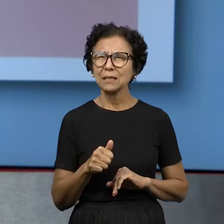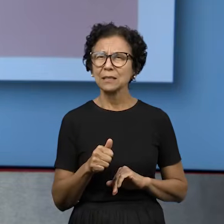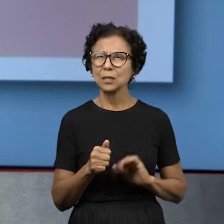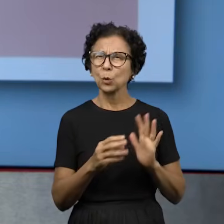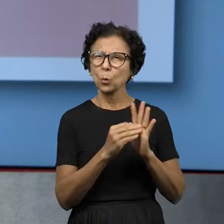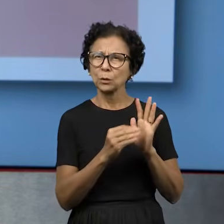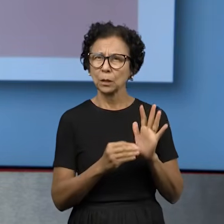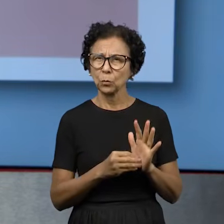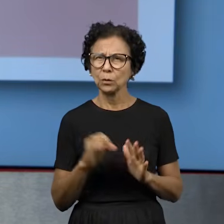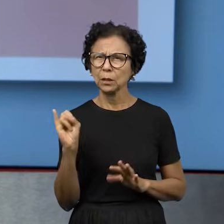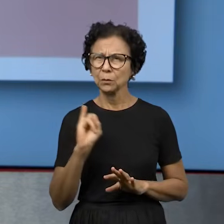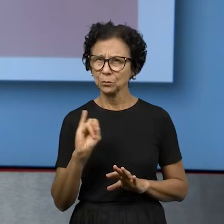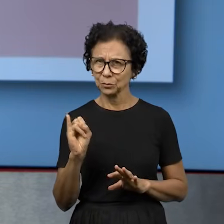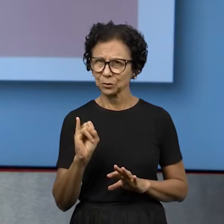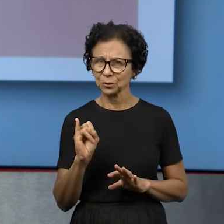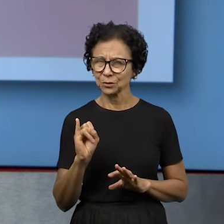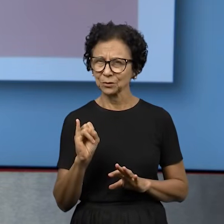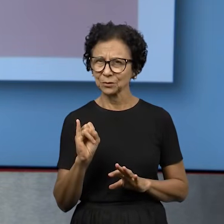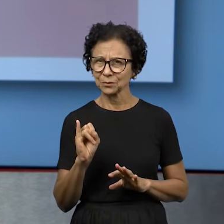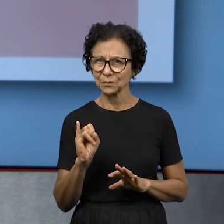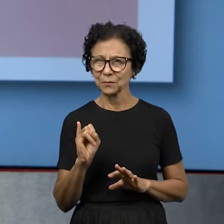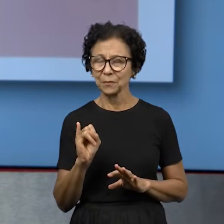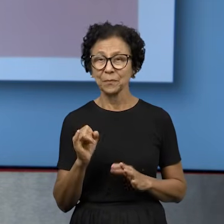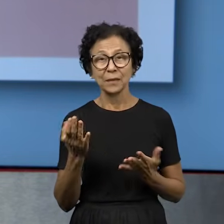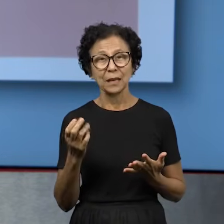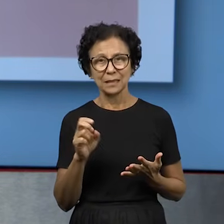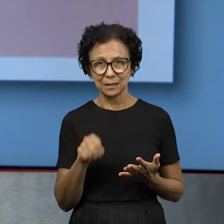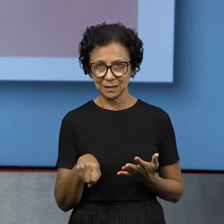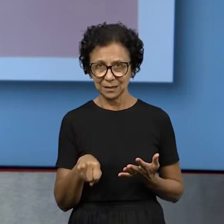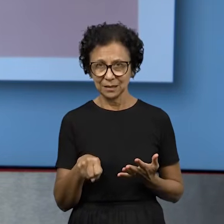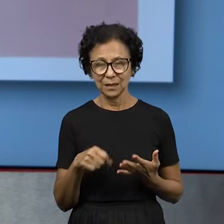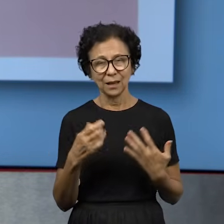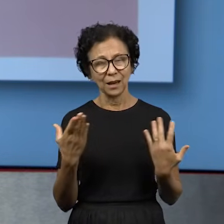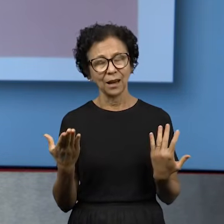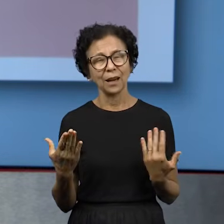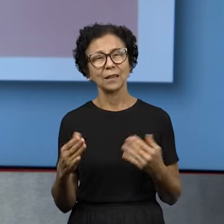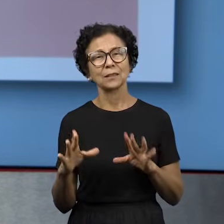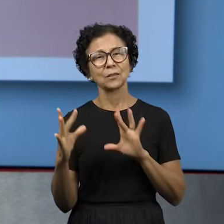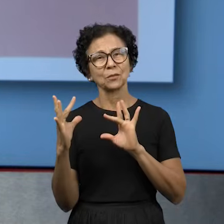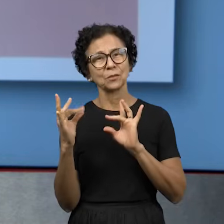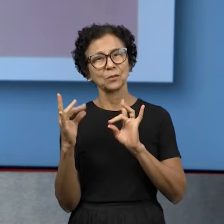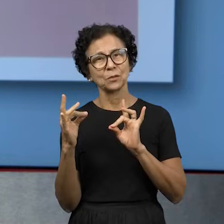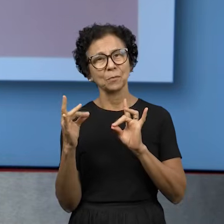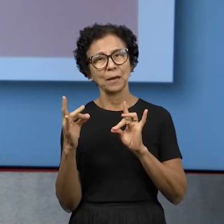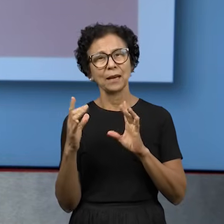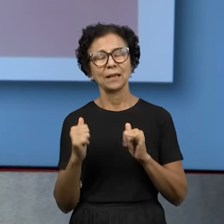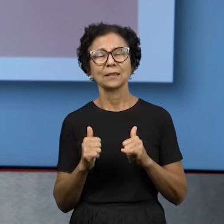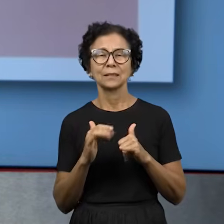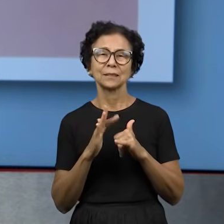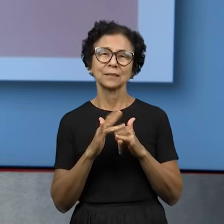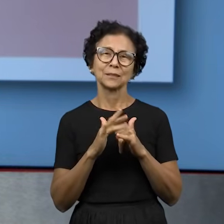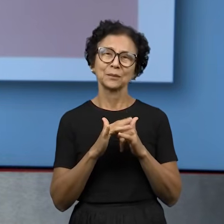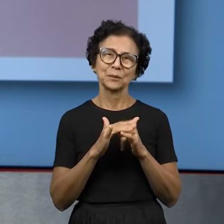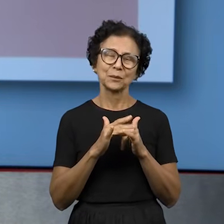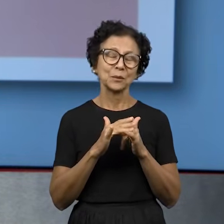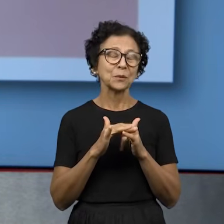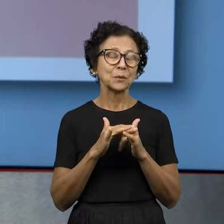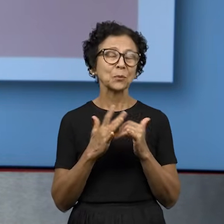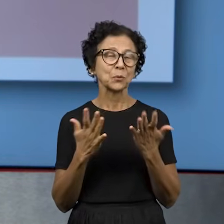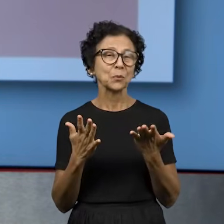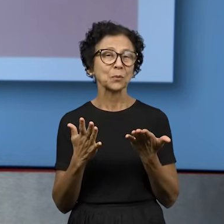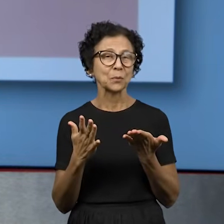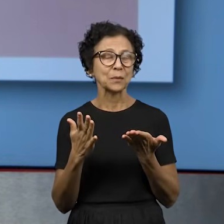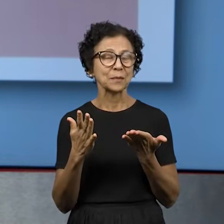está sendo útil para você. Se sim, deixe sua mensagem no nosso canal no YouTube. O retorno